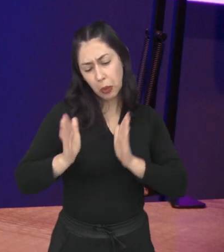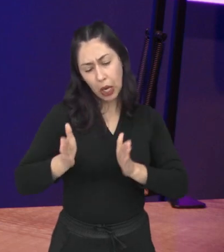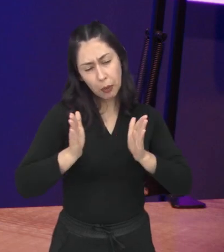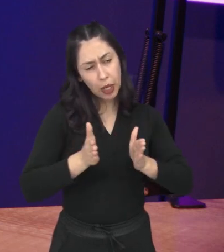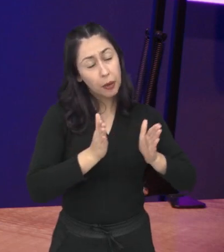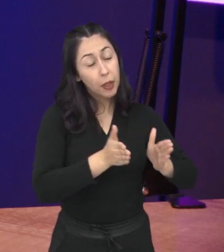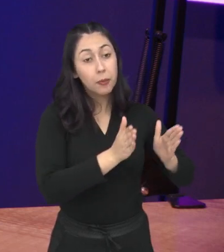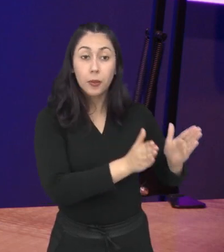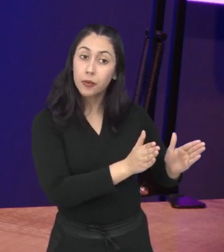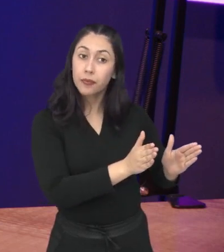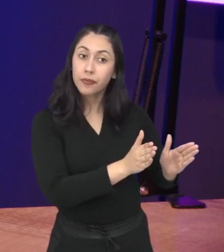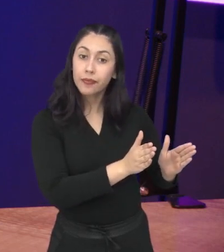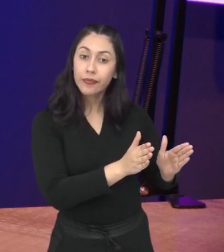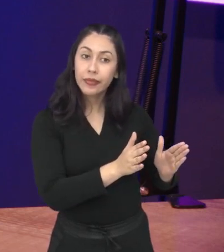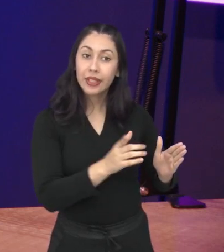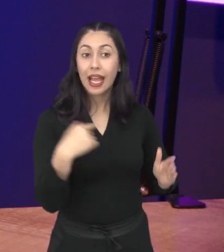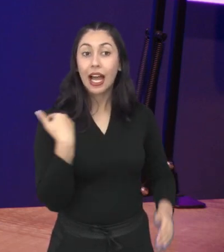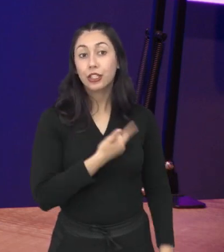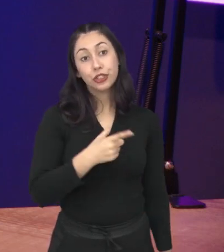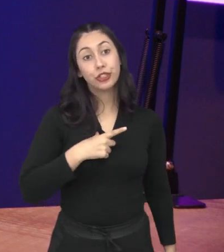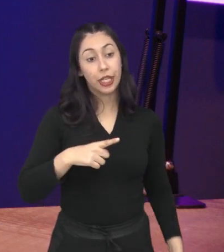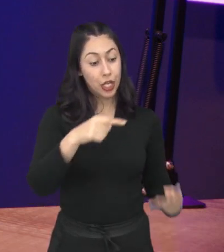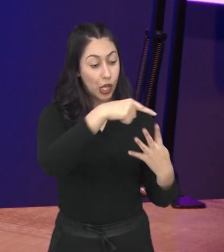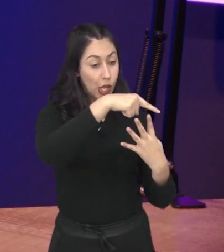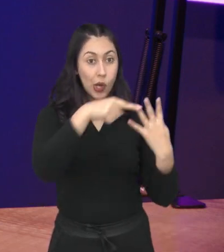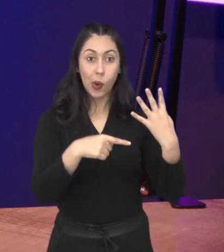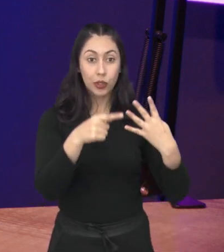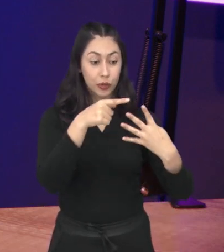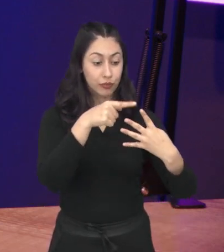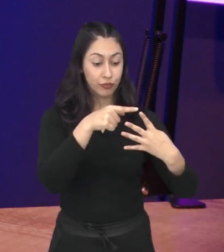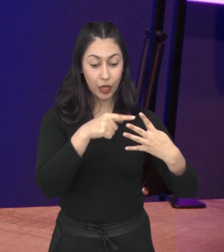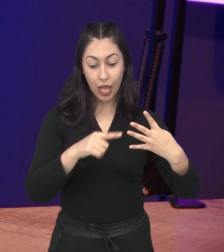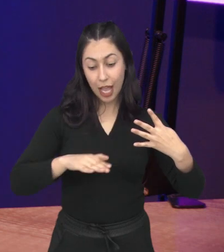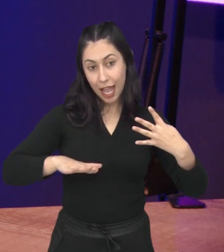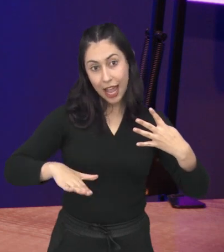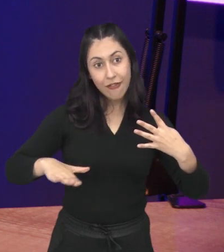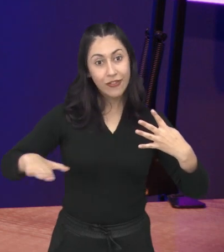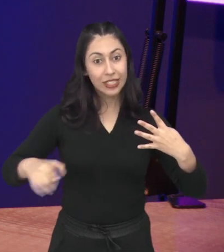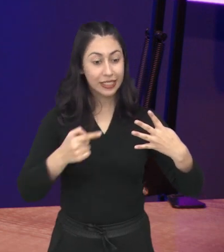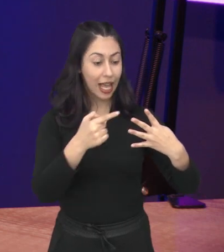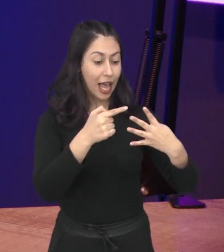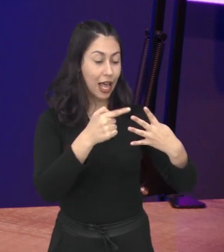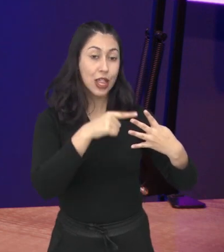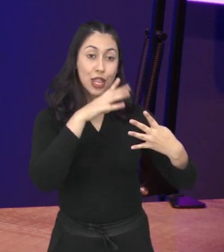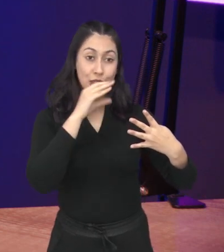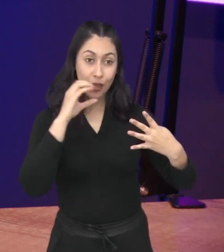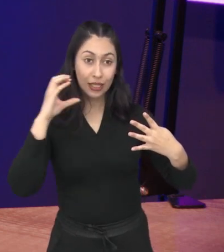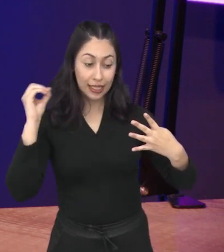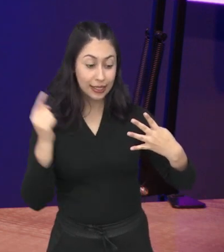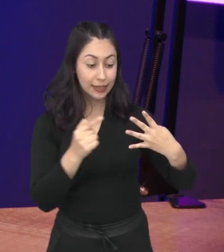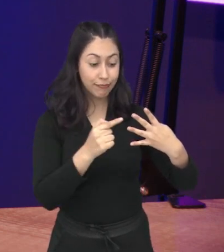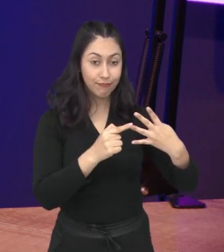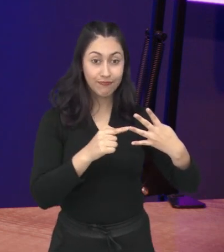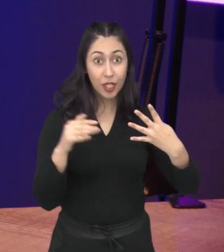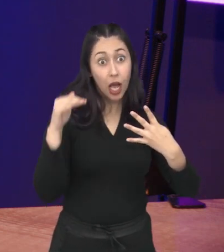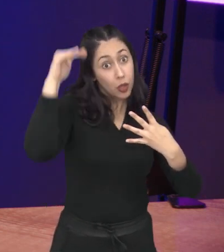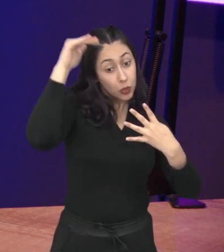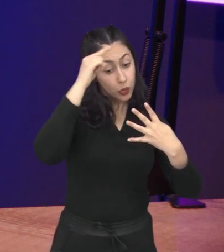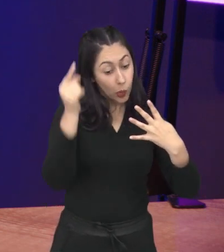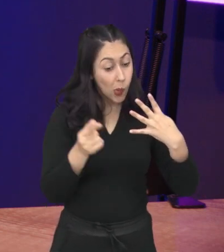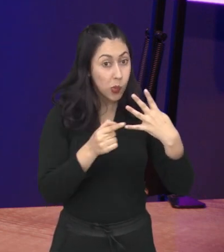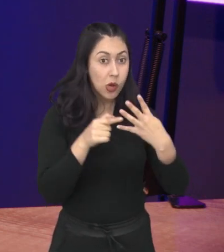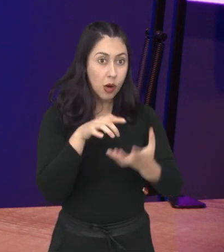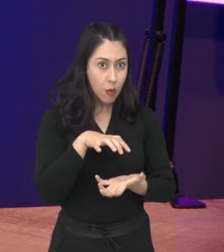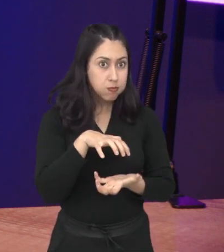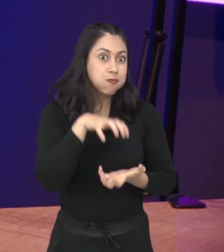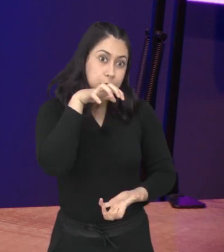suas fases de vida. E a gente tem 4, então a infância, a adolescência, a vida adulta e a